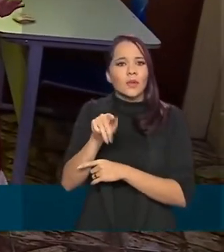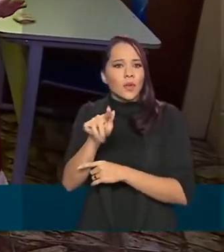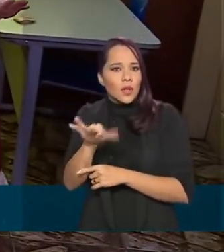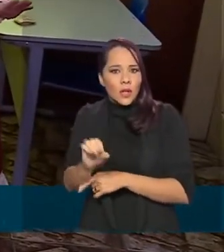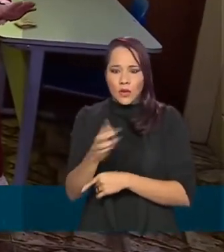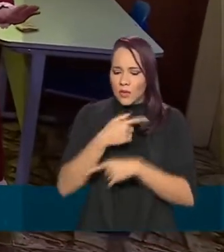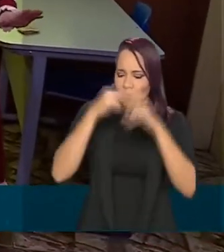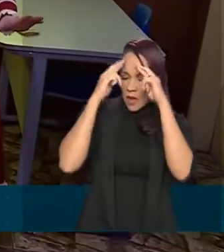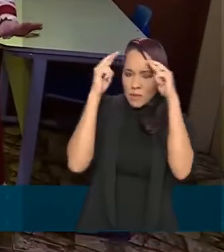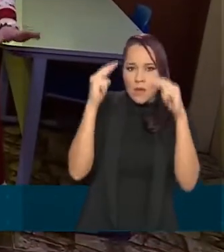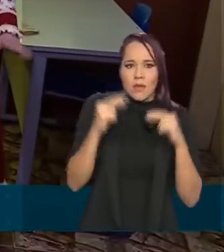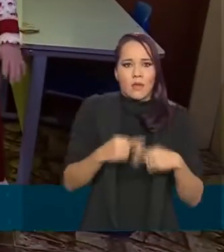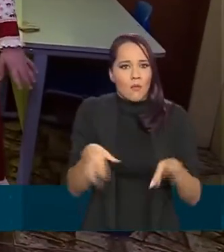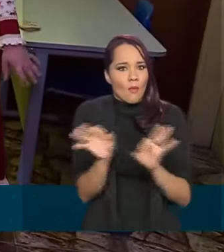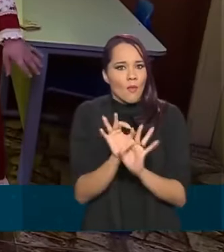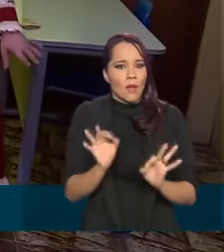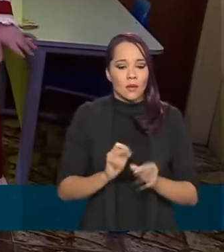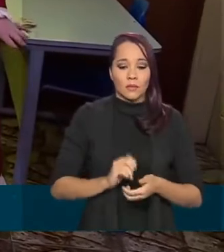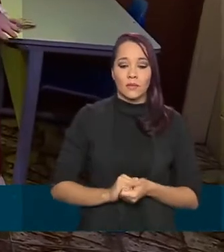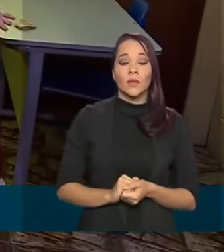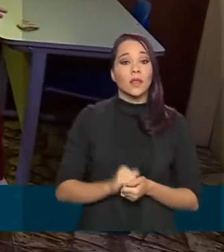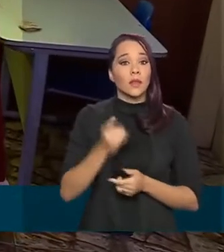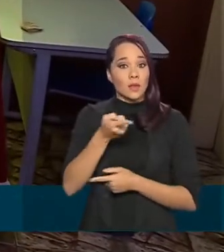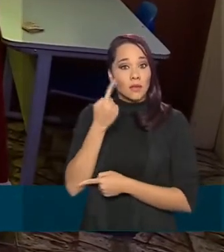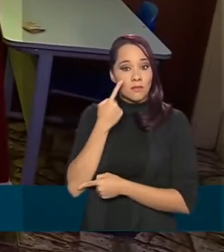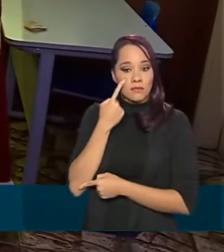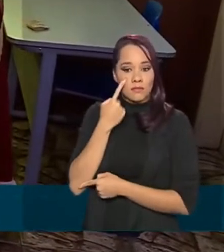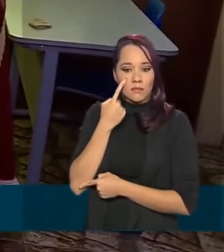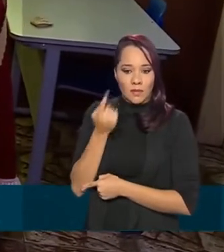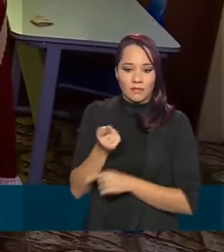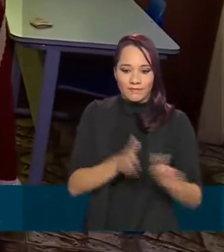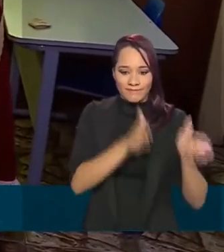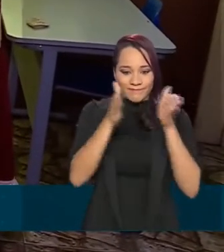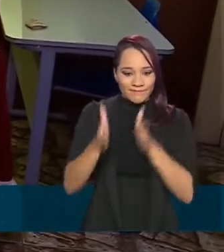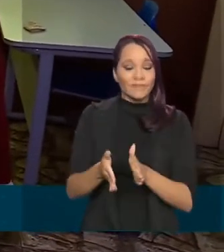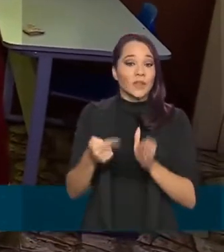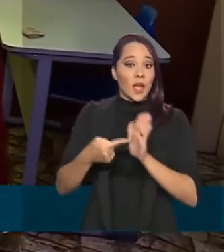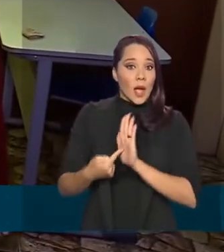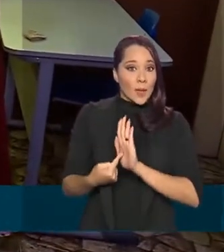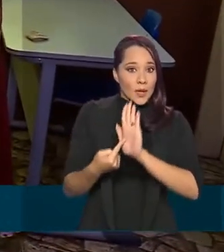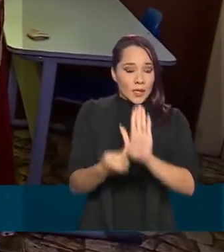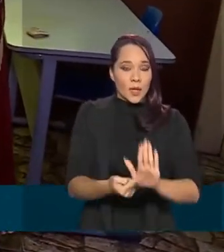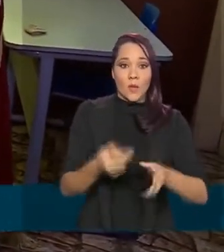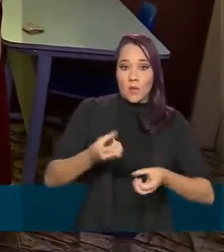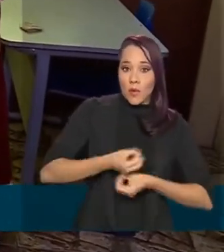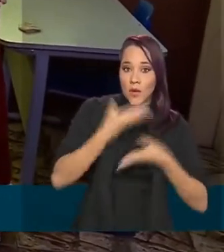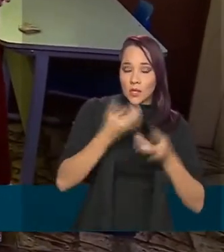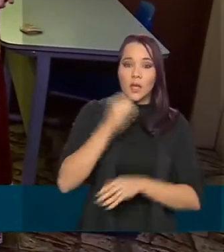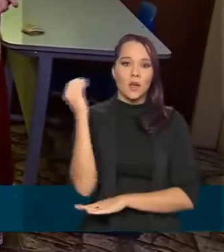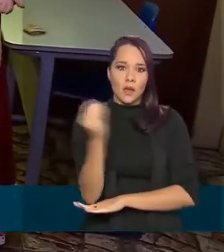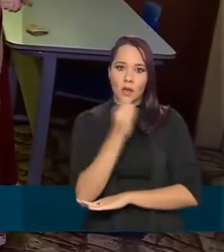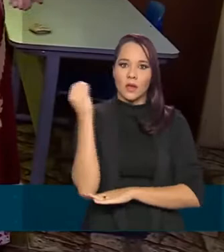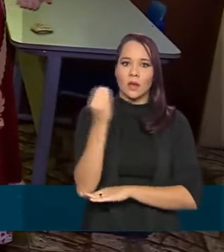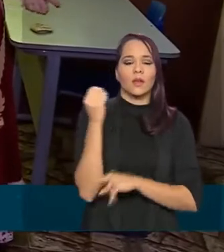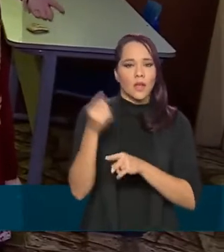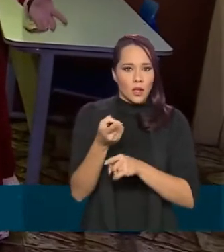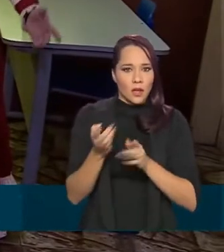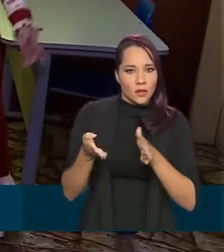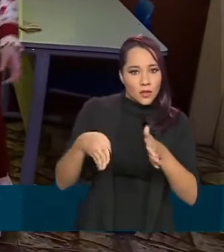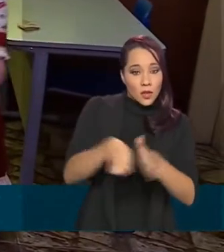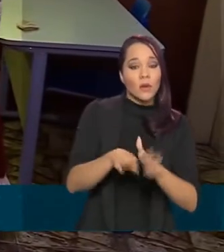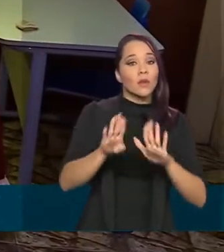Bom, o presidente está acompanhando aí a apresentação de uma poesia gaúcha. Ele que acabou de chegar aí a essa